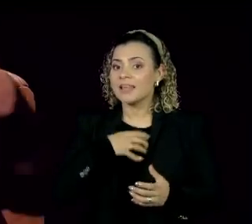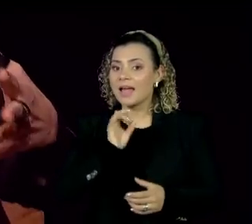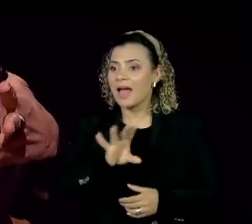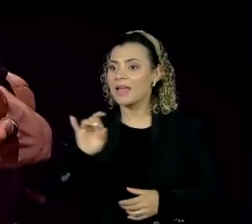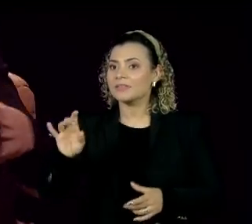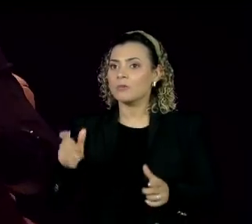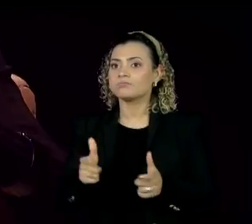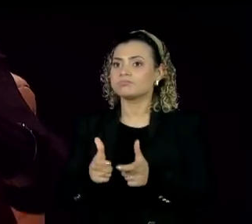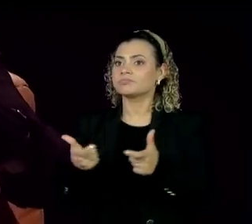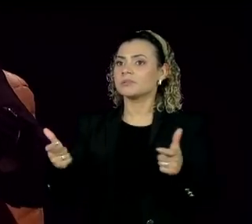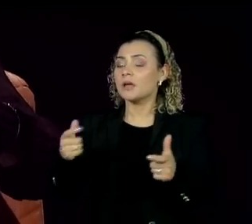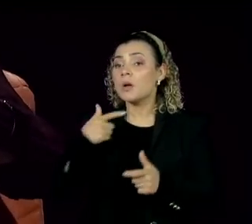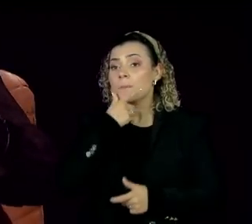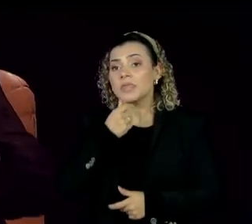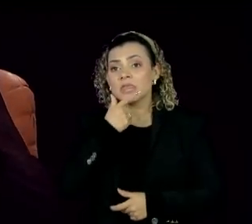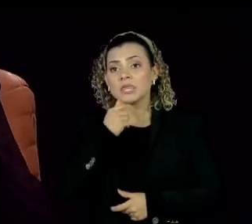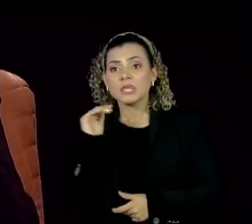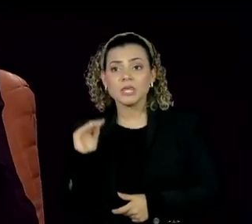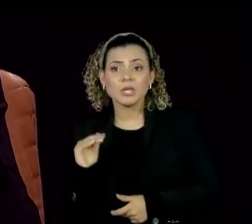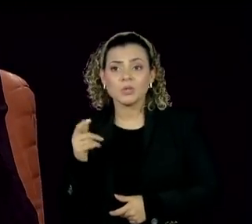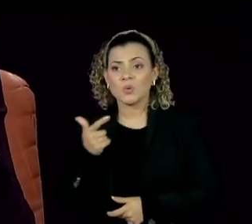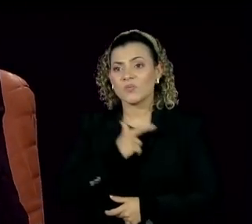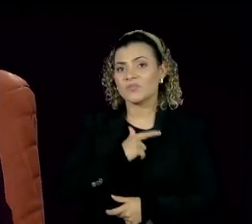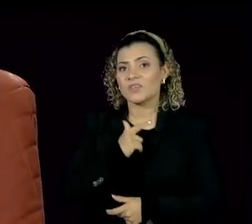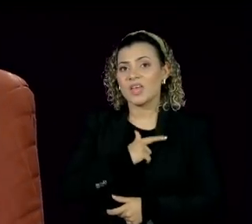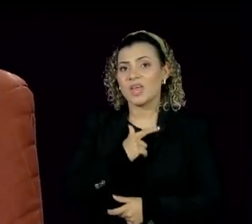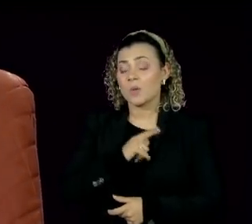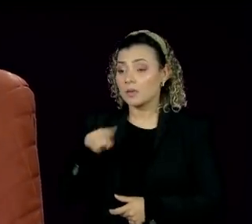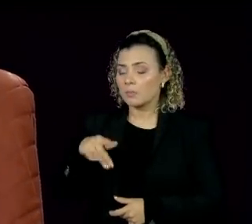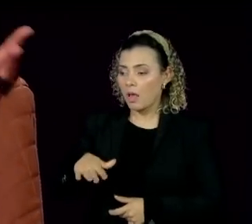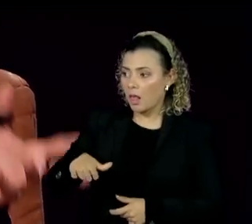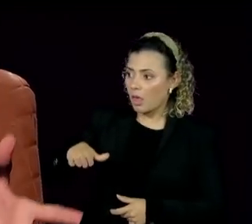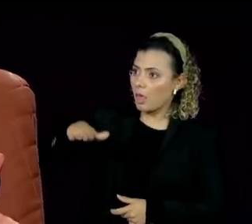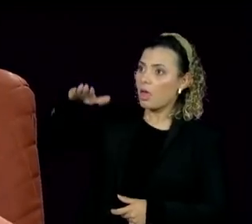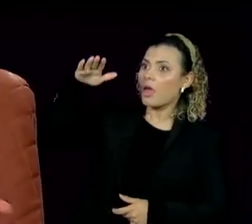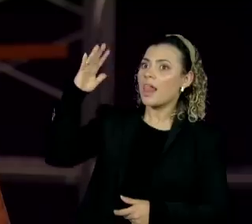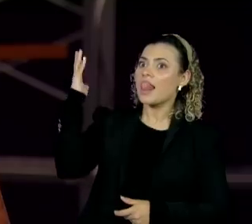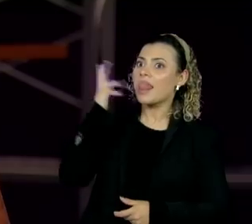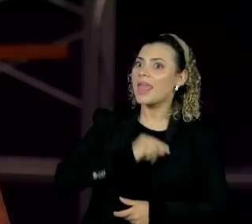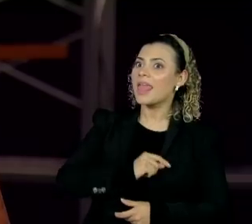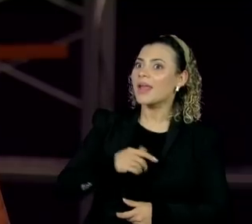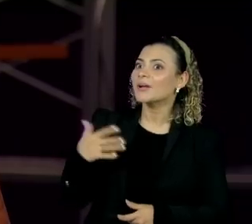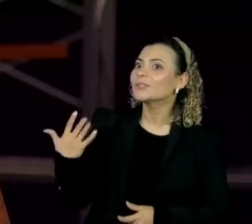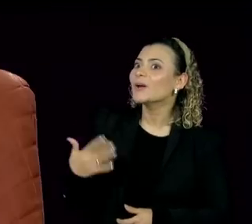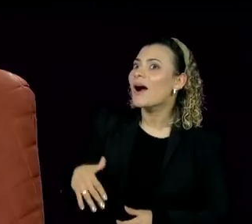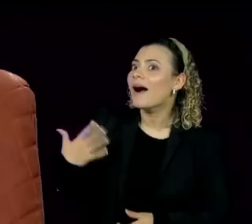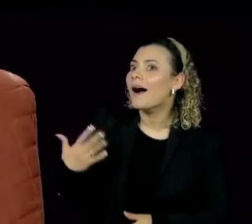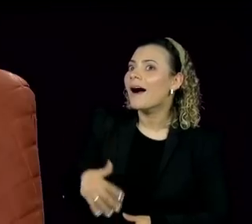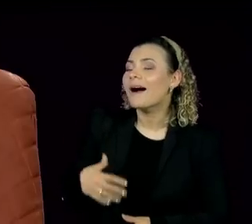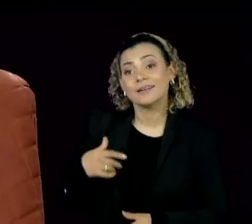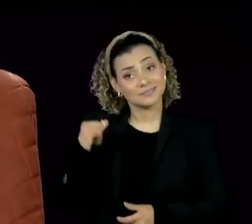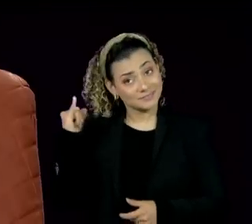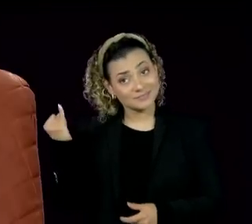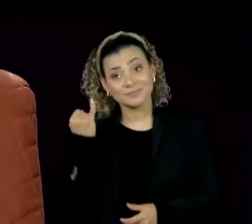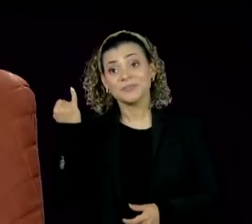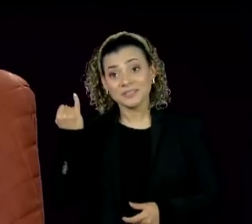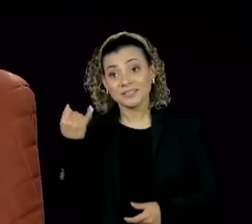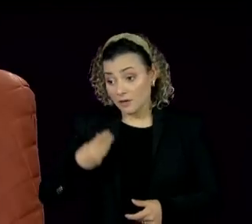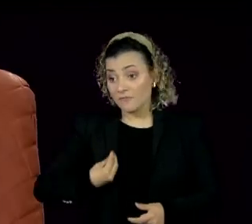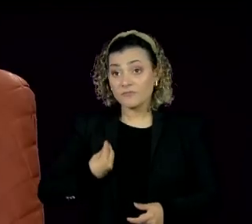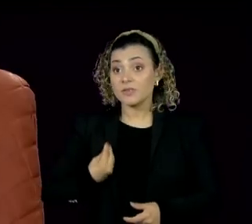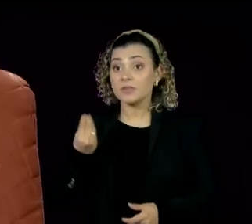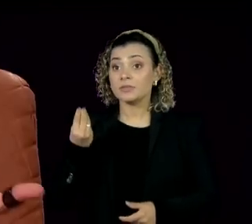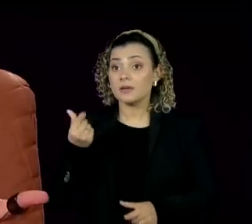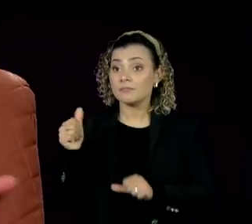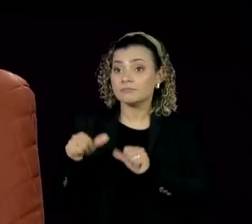Aquele menino que era o menino, que era o feinho da escola, daqui a pouco ele vira o gato. Então, assim, a gente percebe que a vida, ela